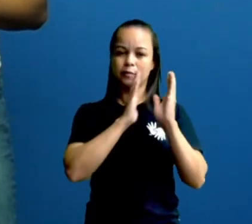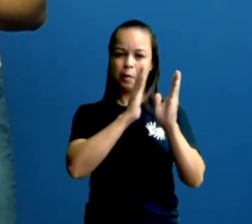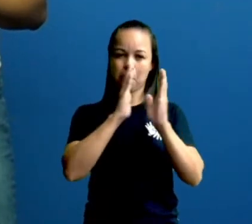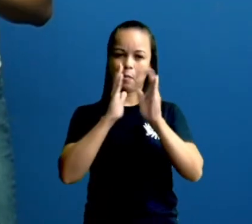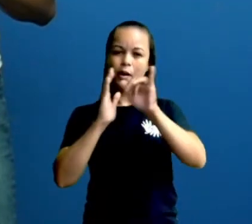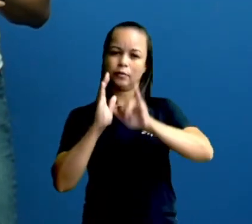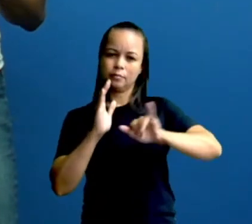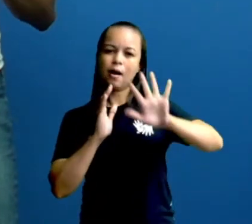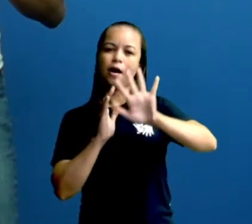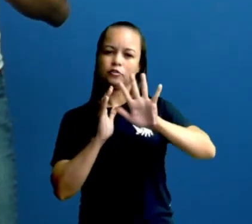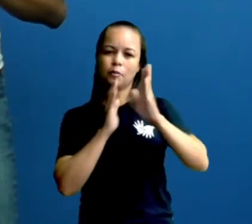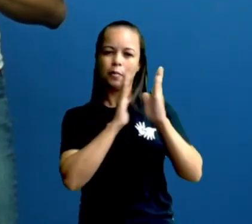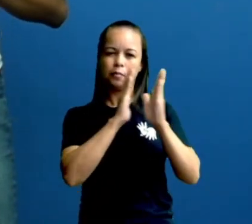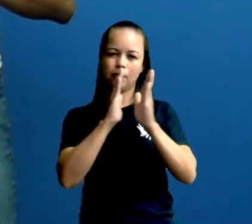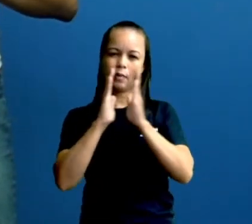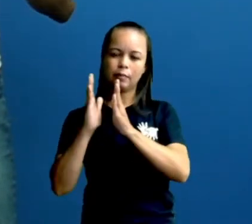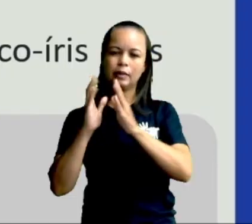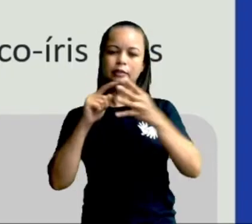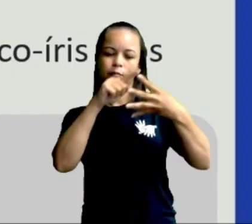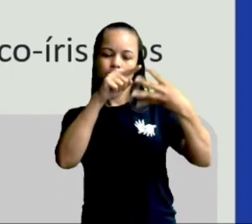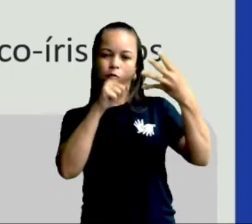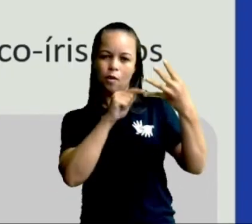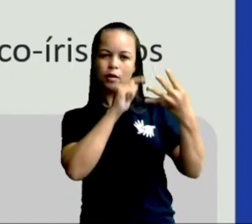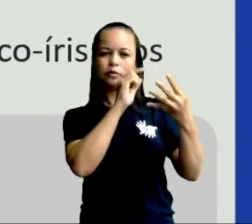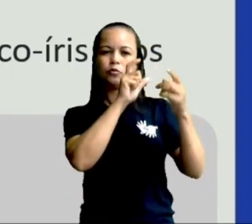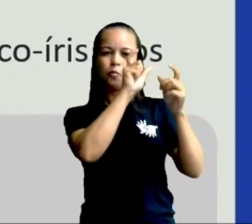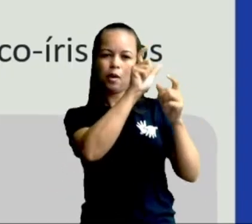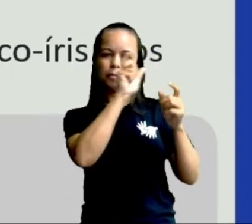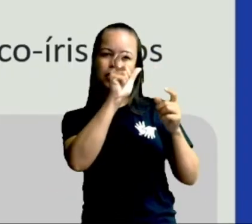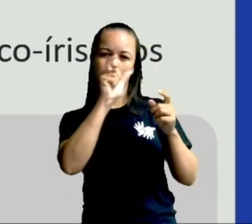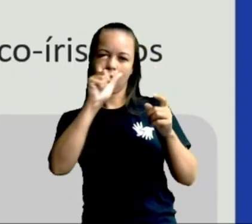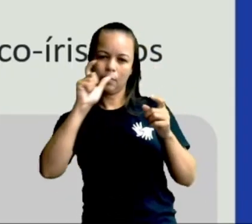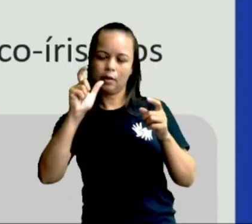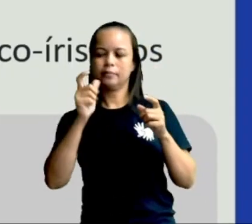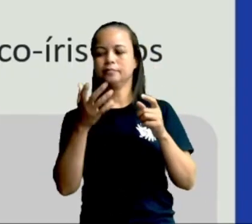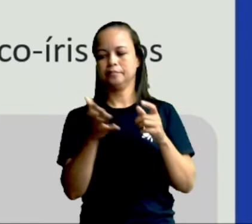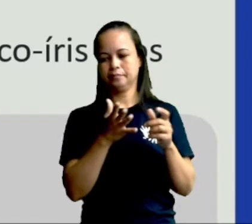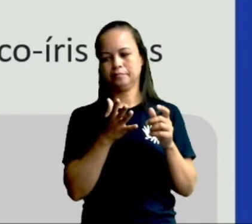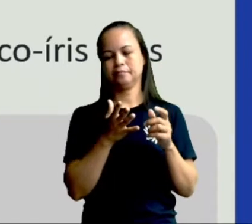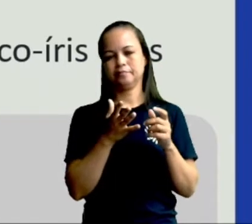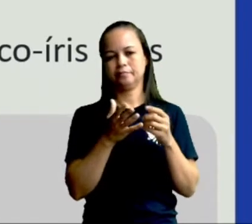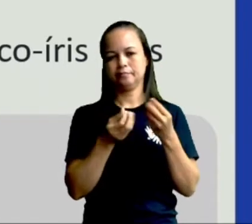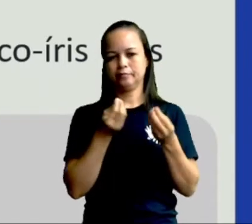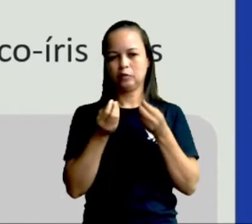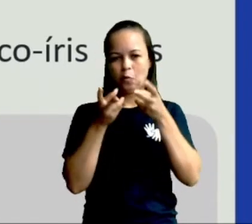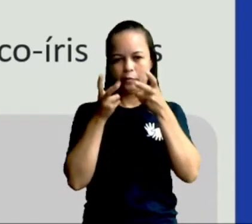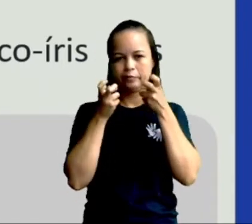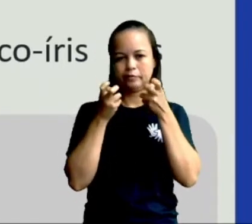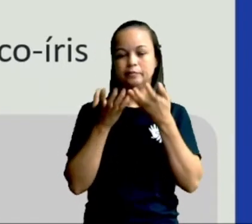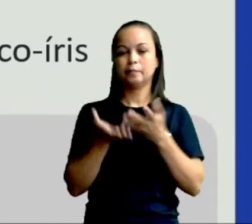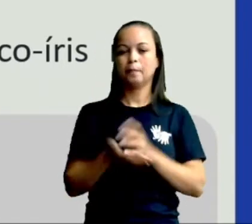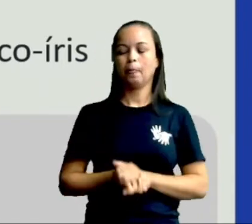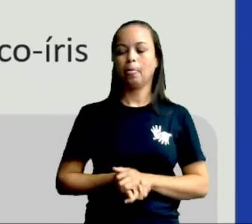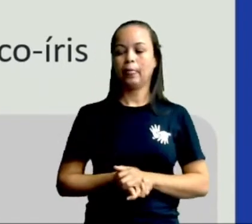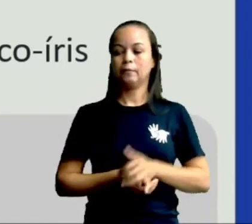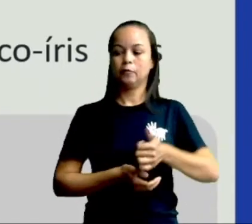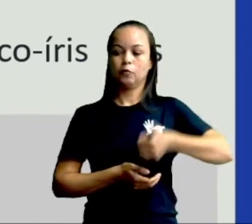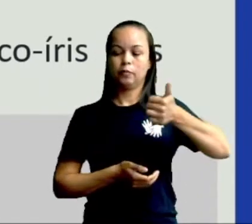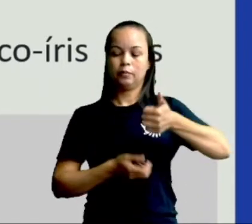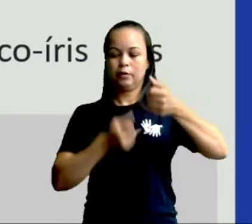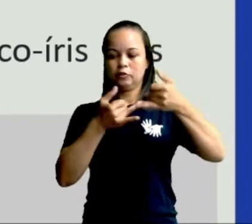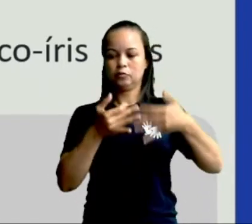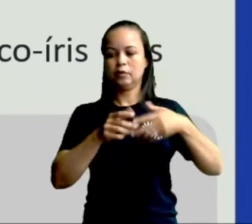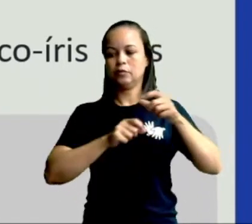de imagens. Temos aí 4 quadrinhos, então é a formação aí da tirinha, tá? No primeiro, ele